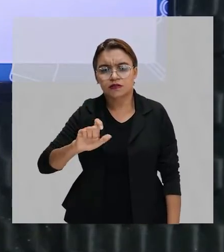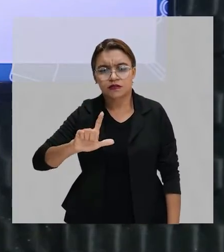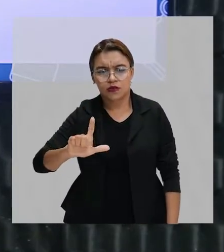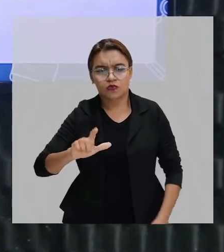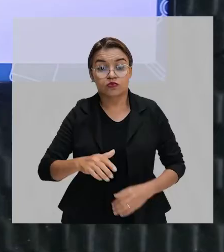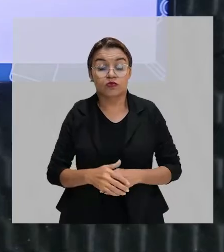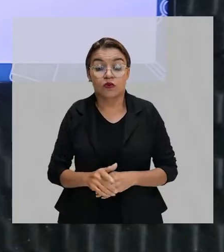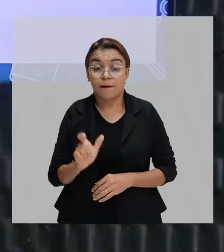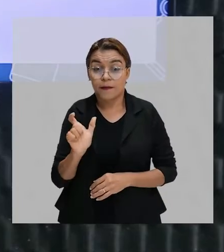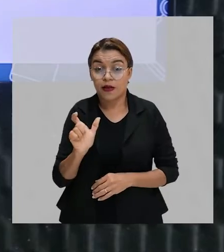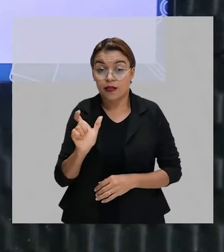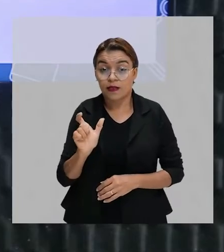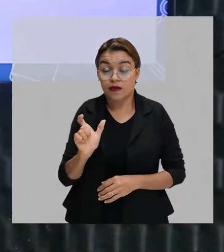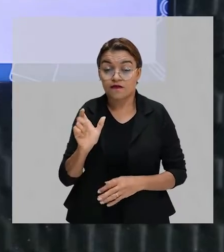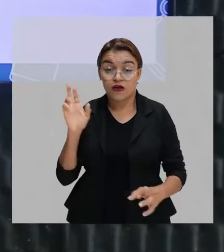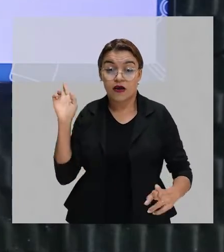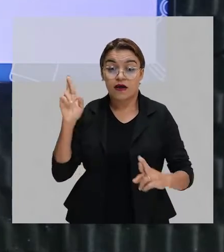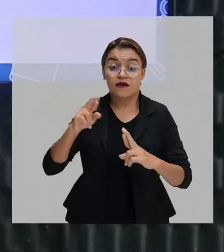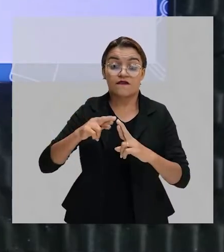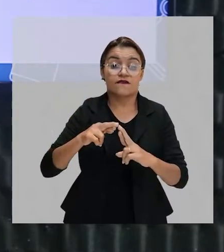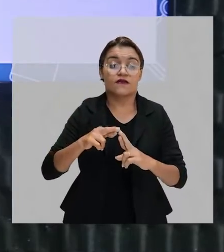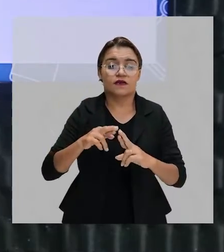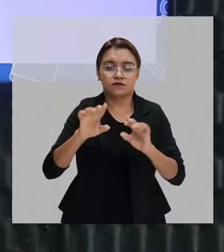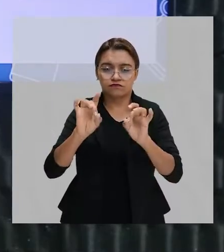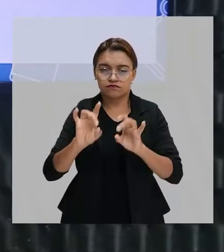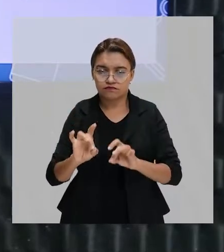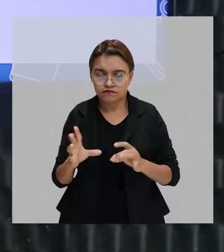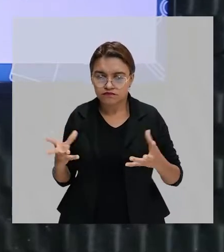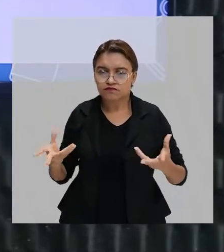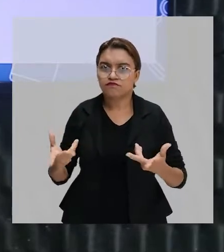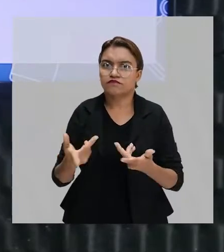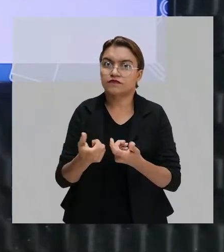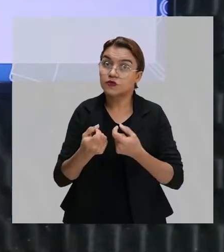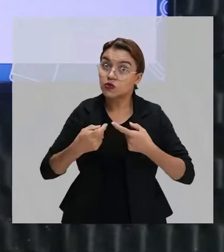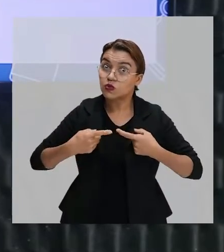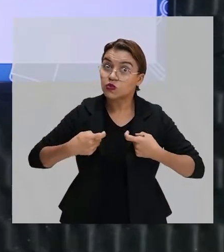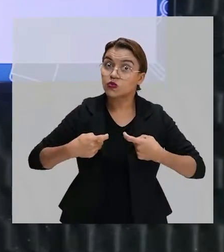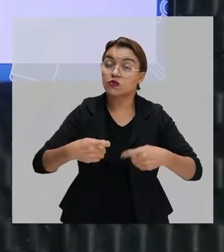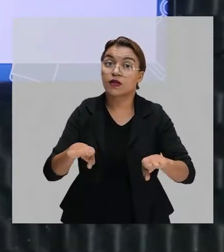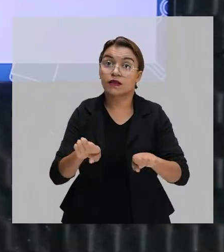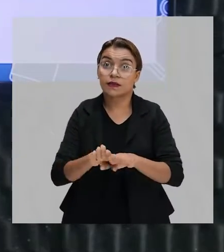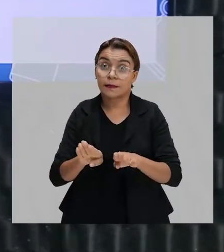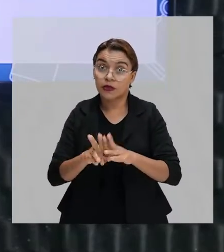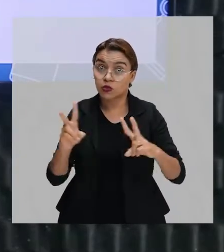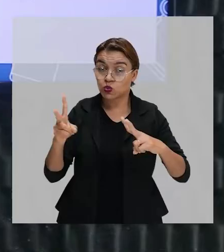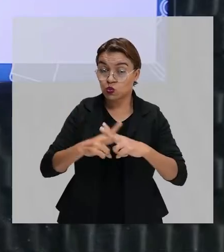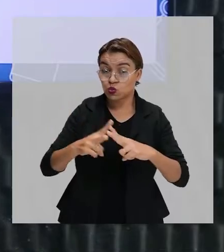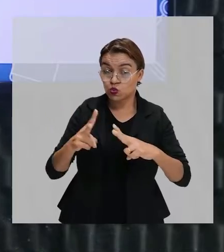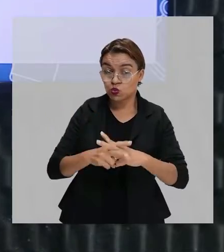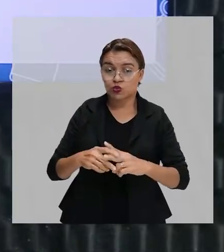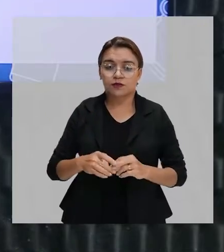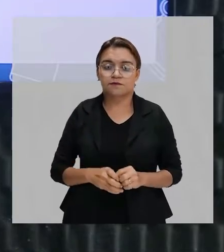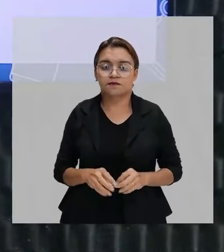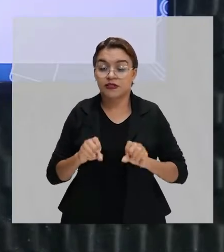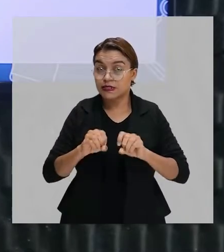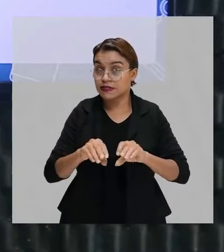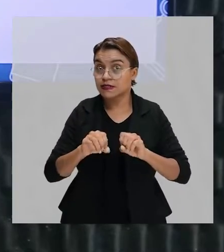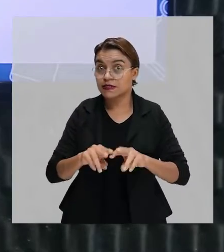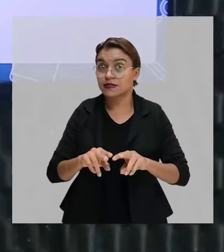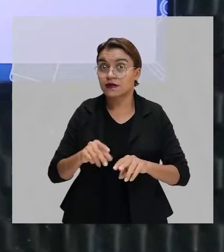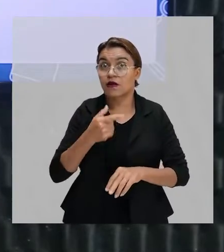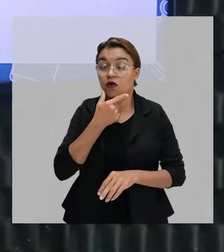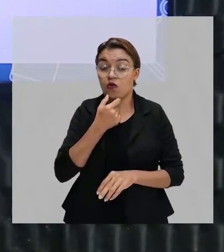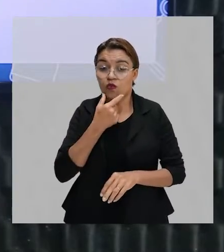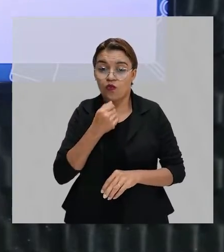Mais especificamente as habilidades de guerra e are de lutar ensinadas ao